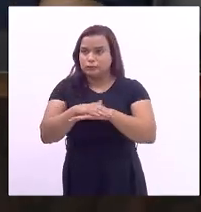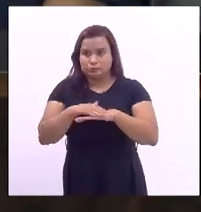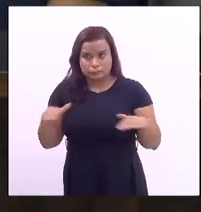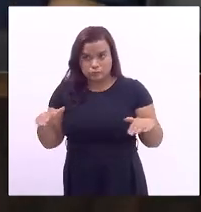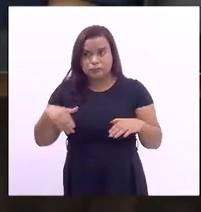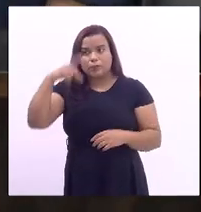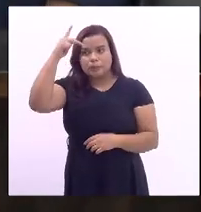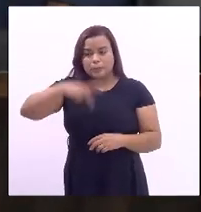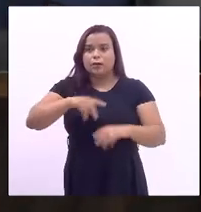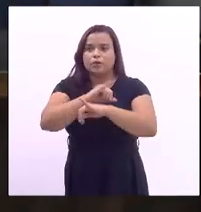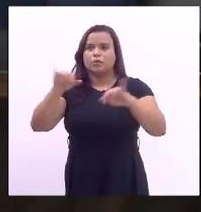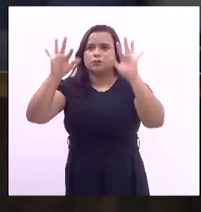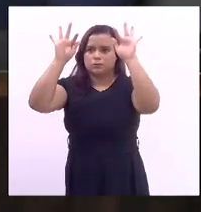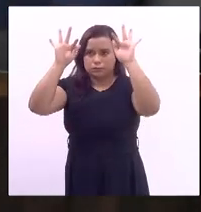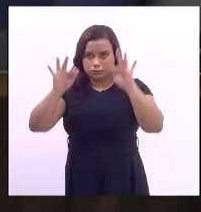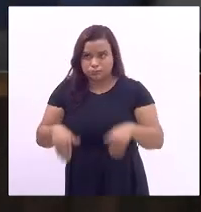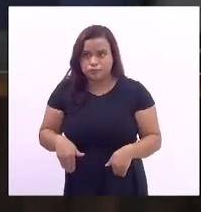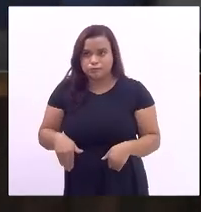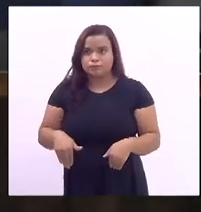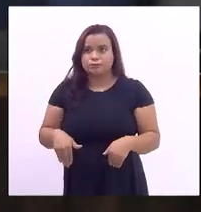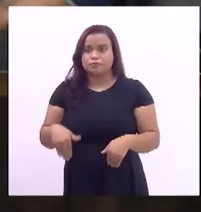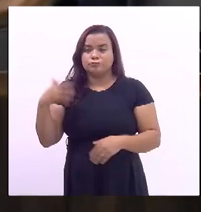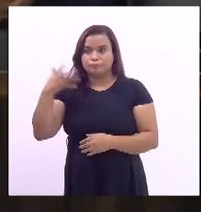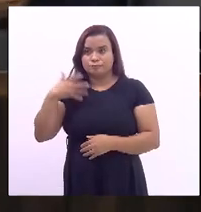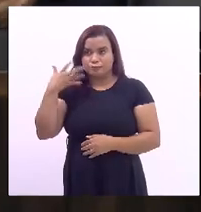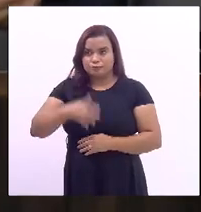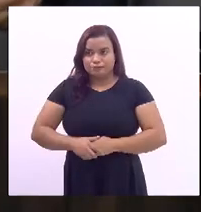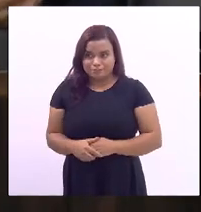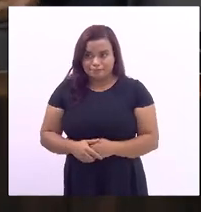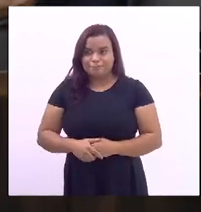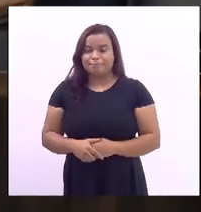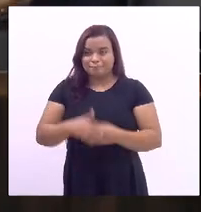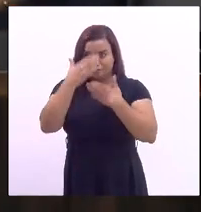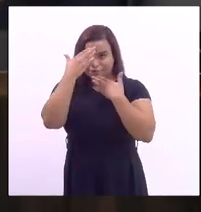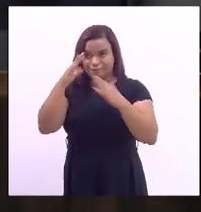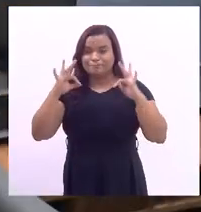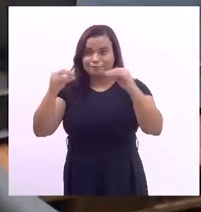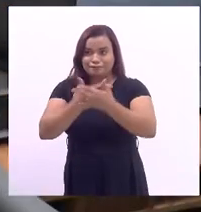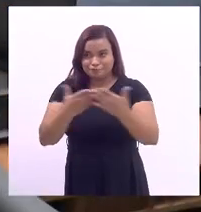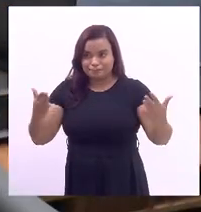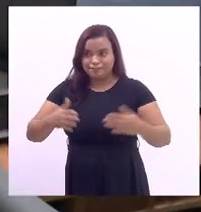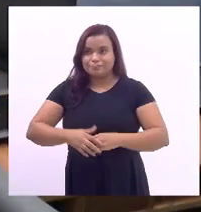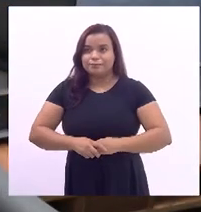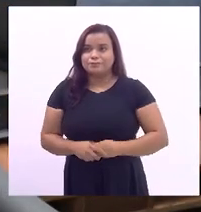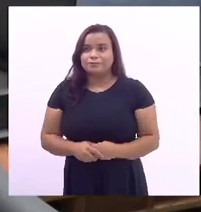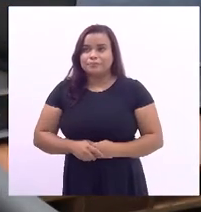escrito à presidência encerra a presente sessão Muito obrigado a todos e